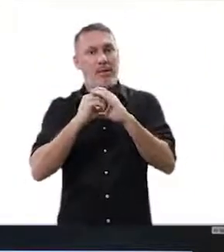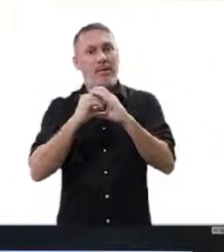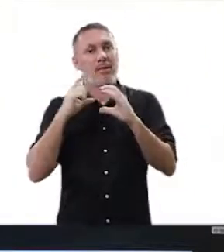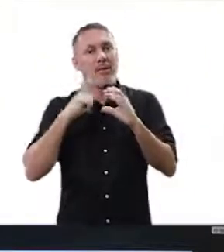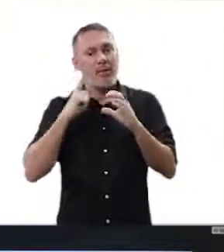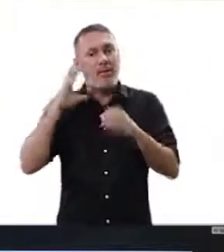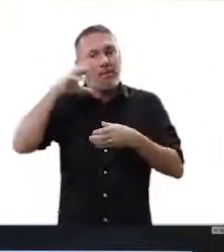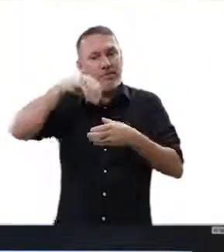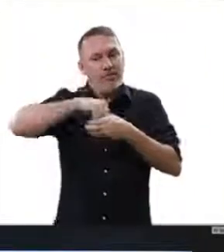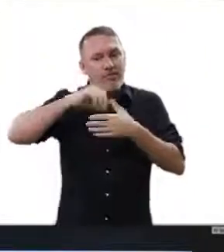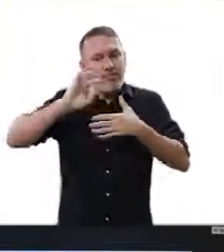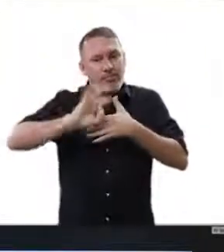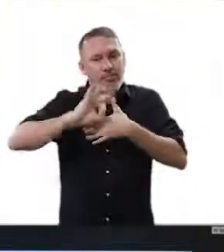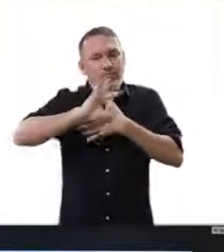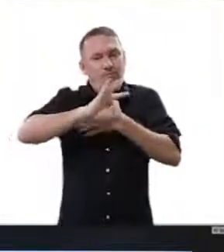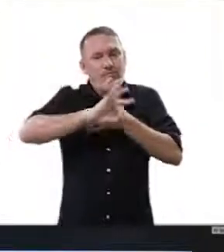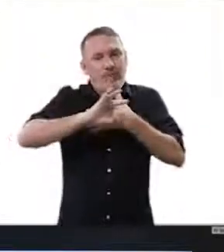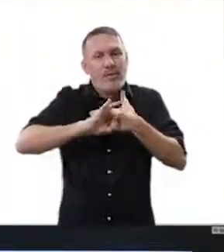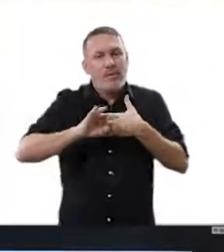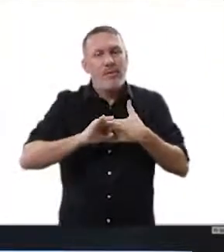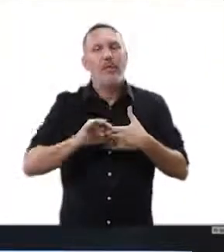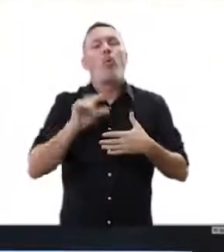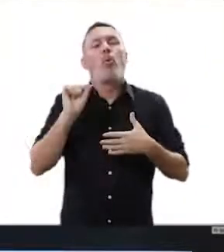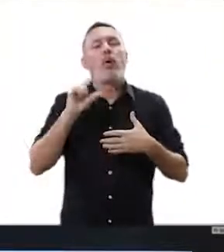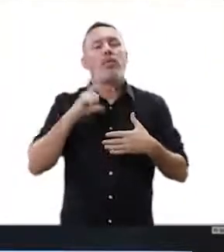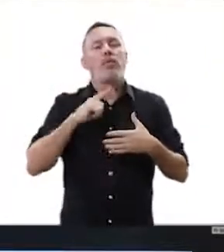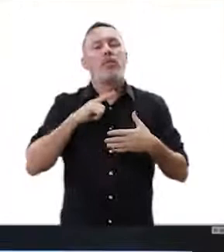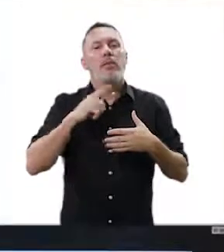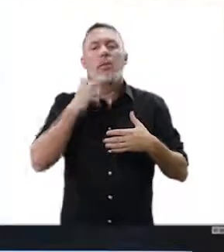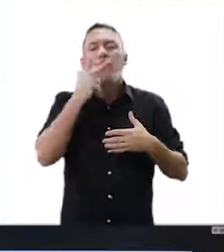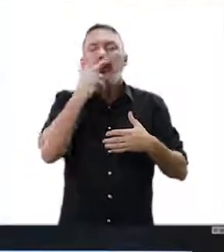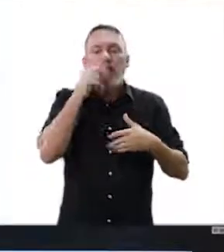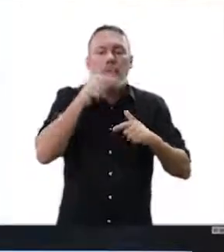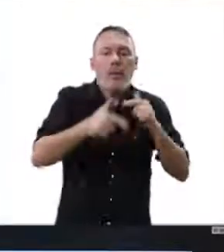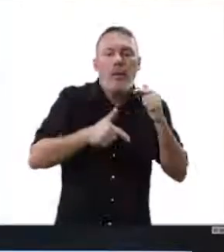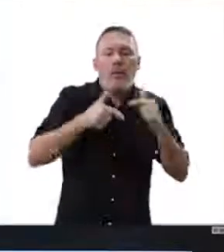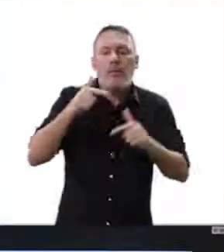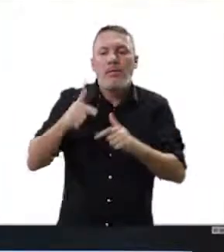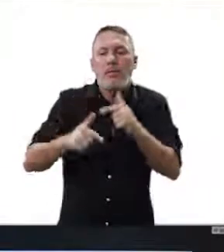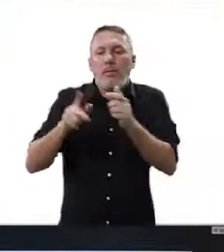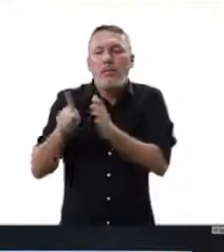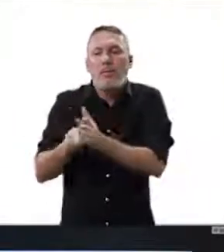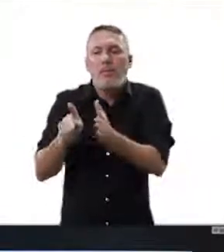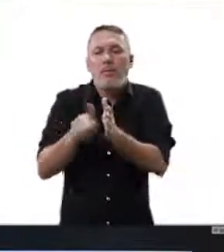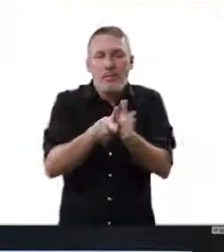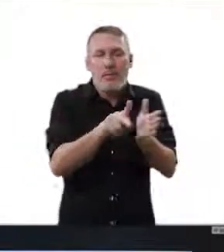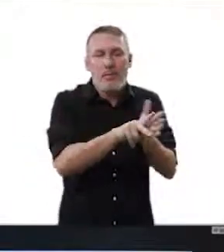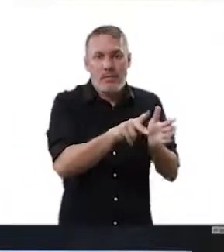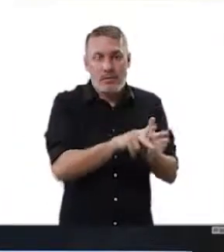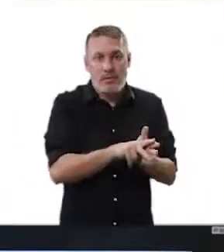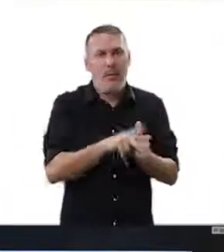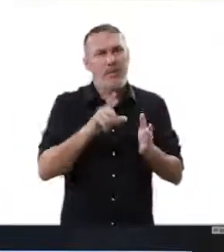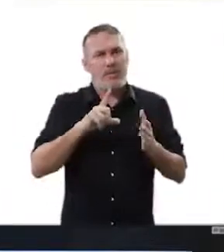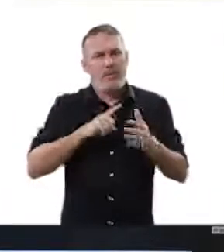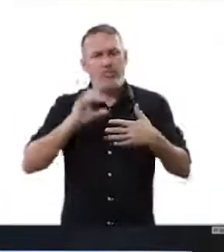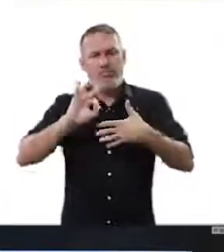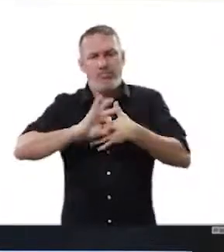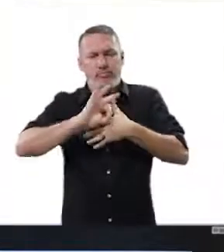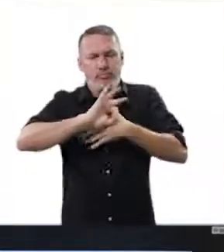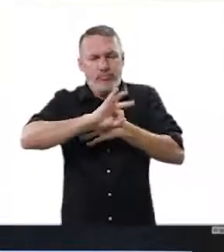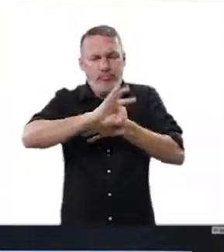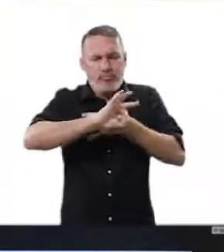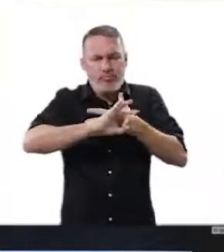vão desempenhar funções específicas dentro dessa célula. Então, o conjunto de organelas vão dar origem à